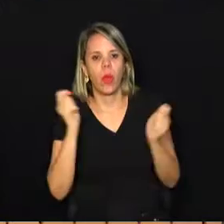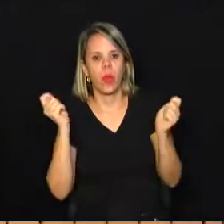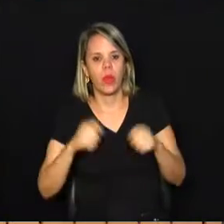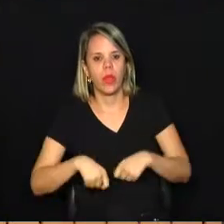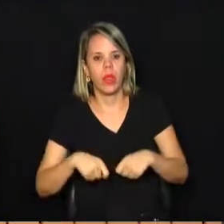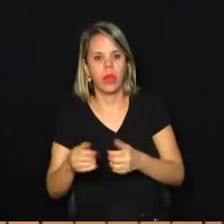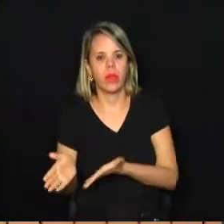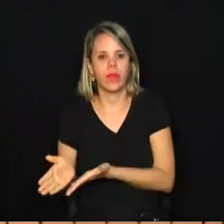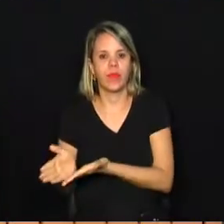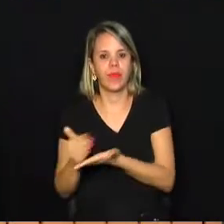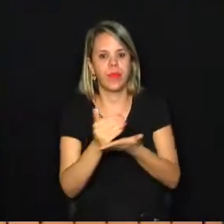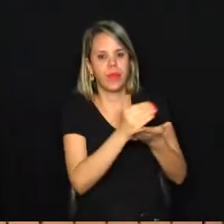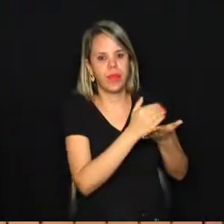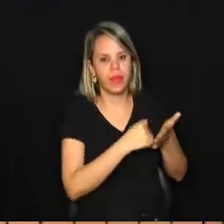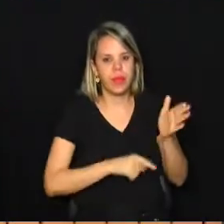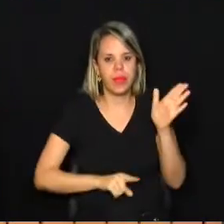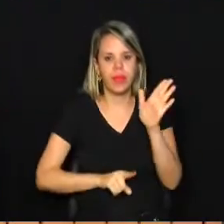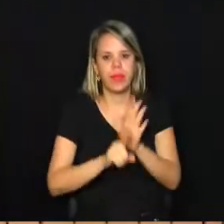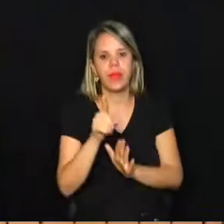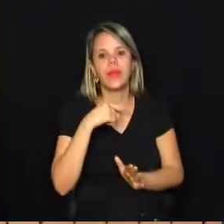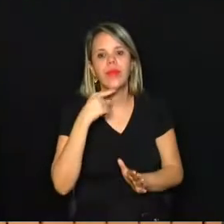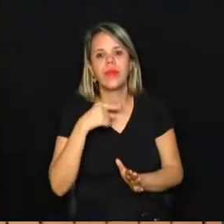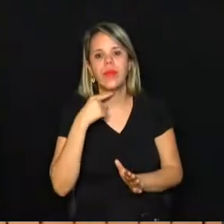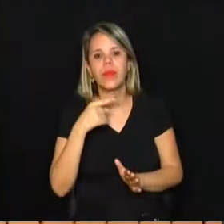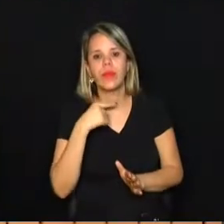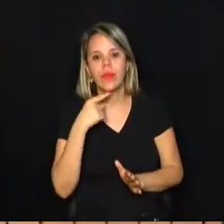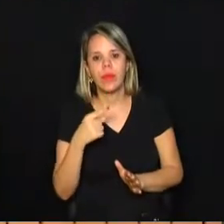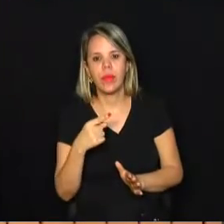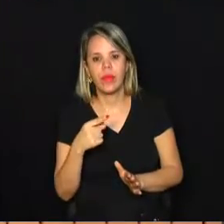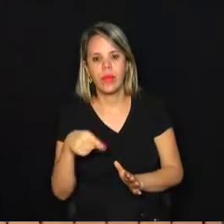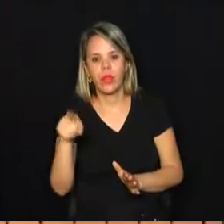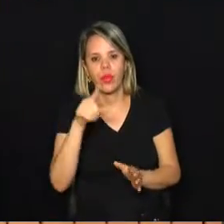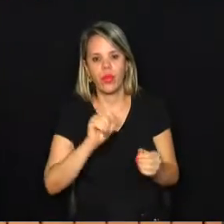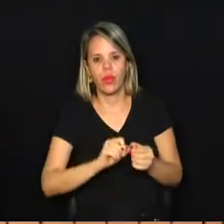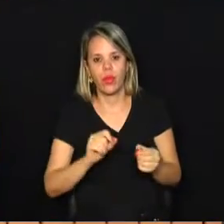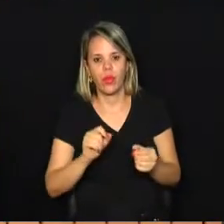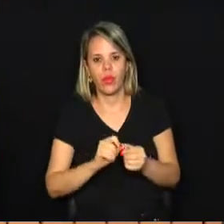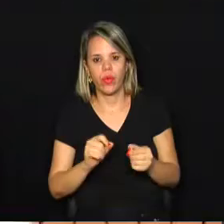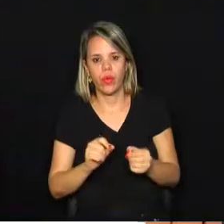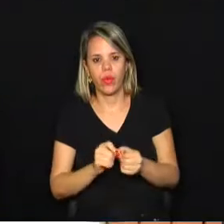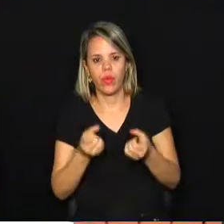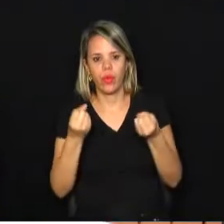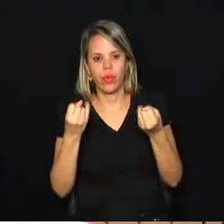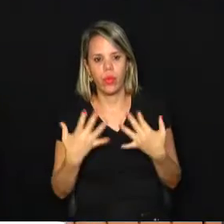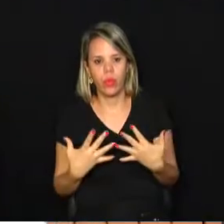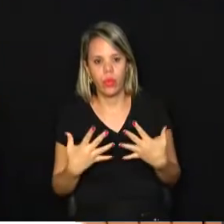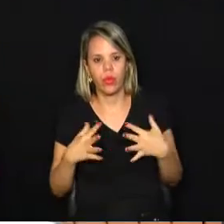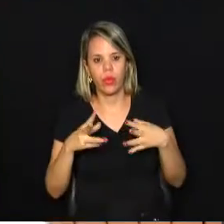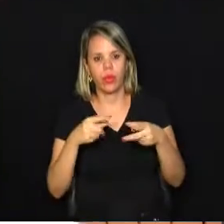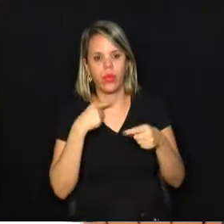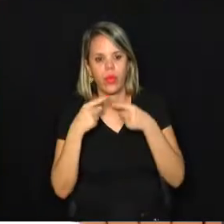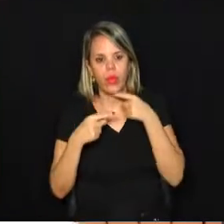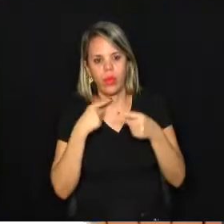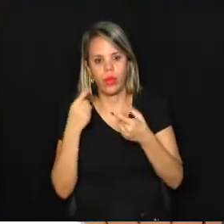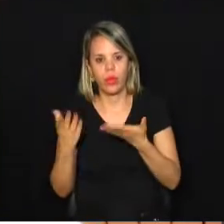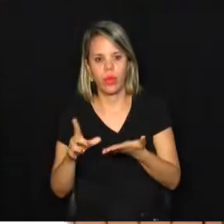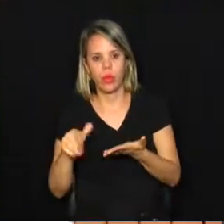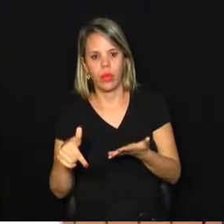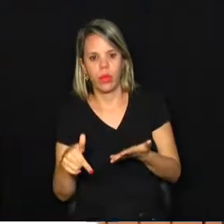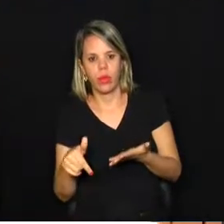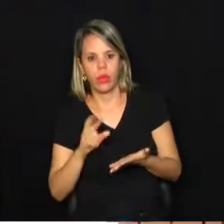as perguntas, todas as dúvidas, vocês fazem as explanações, nós escolhemos todas as dúvidas e depois